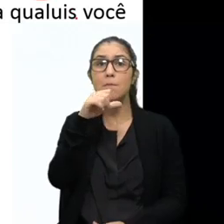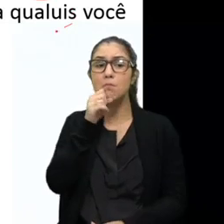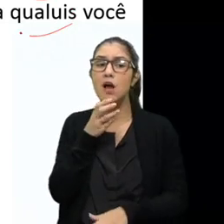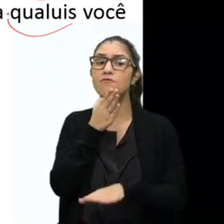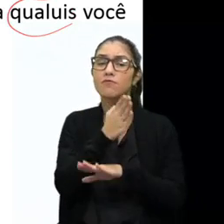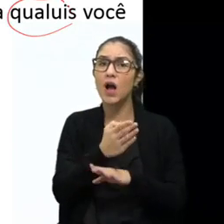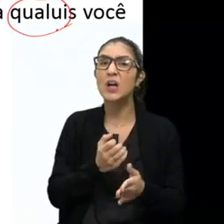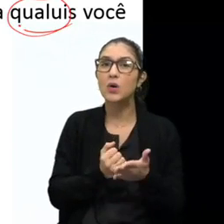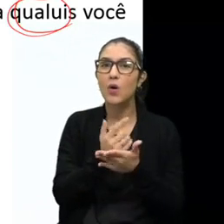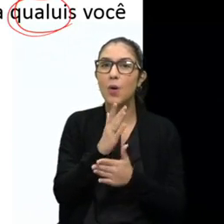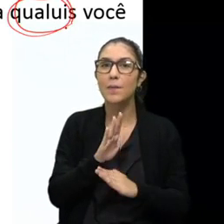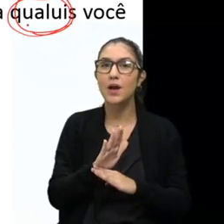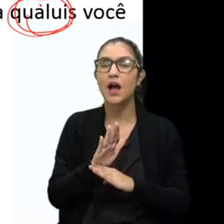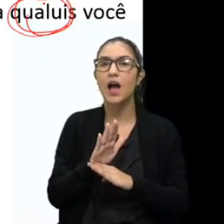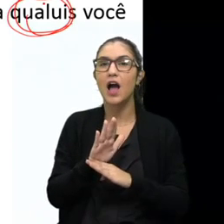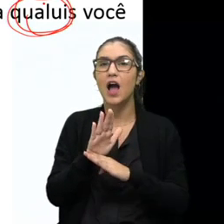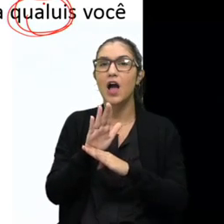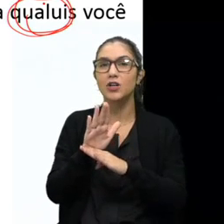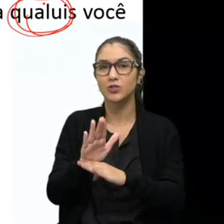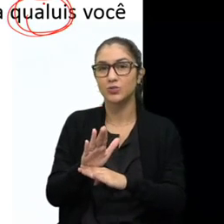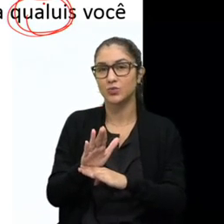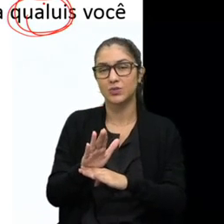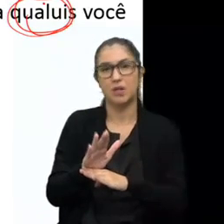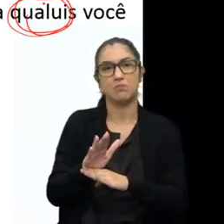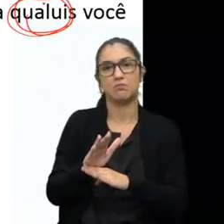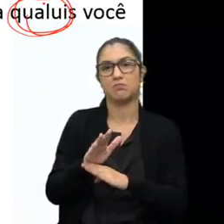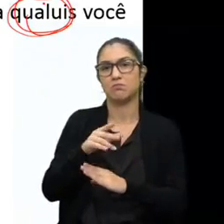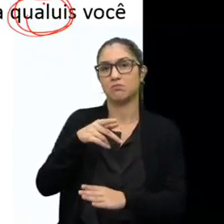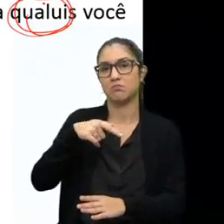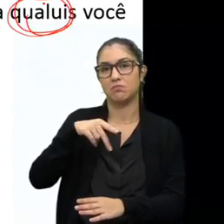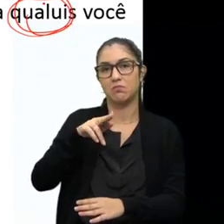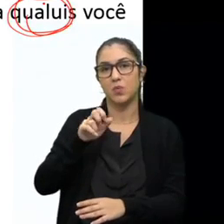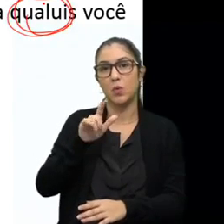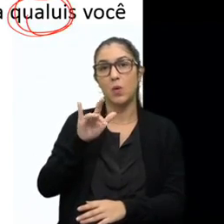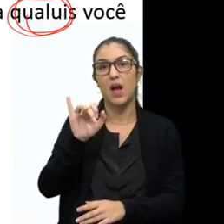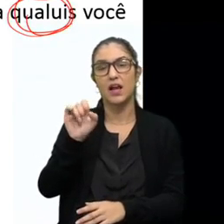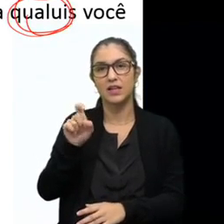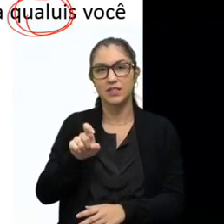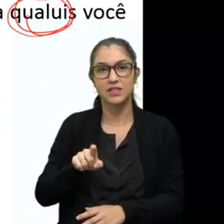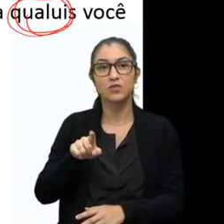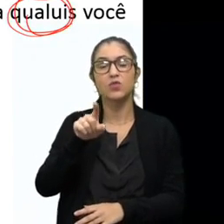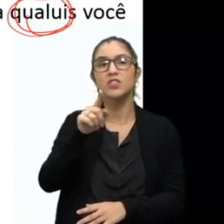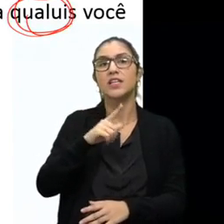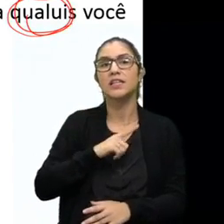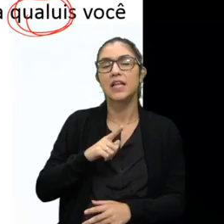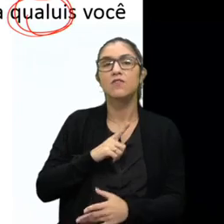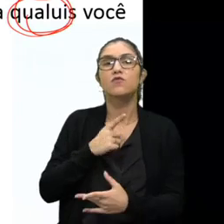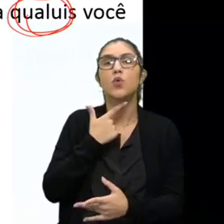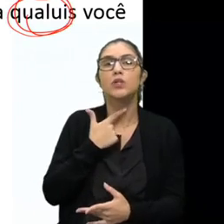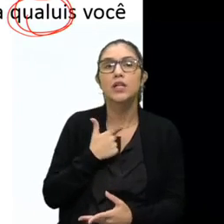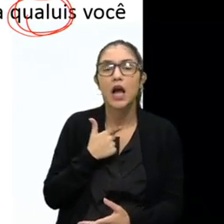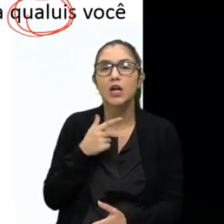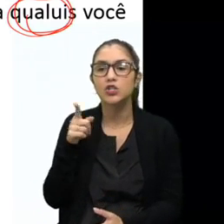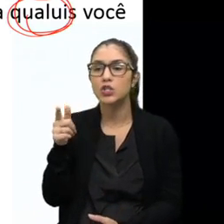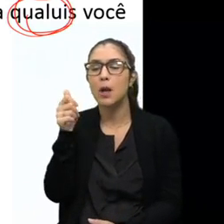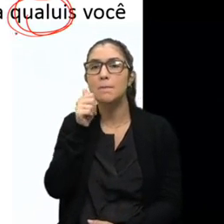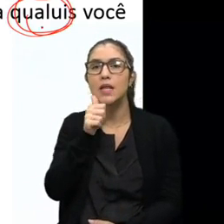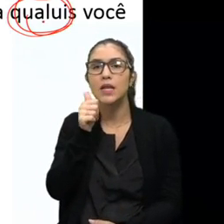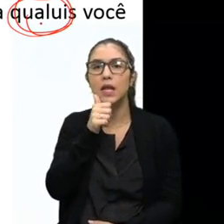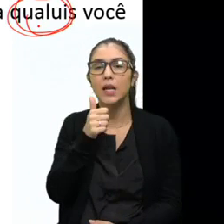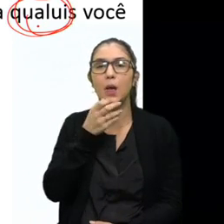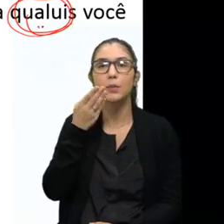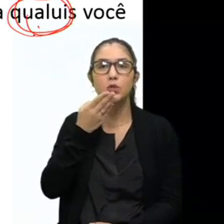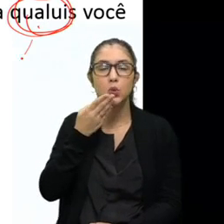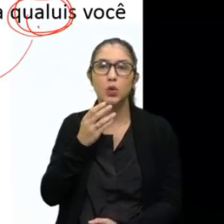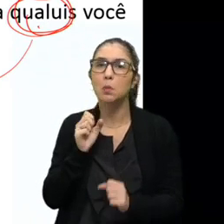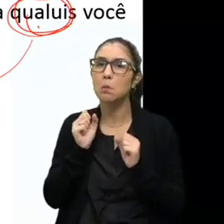compra, ajuda qualis, pode ser qualquer coisa, que você tem vontade para a menina biscoito. Pode